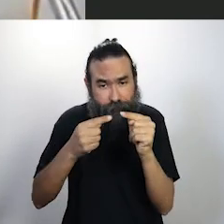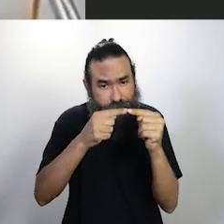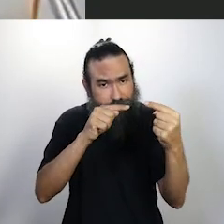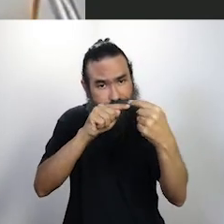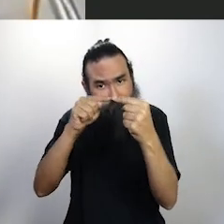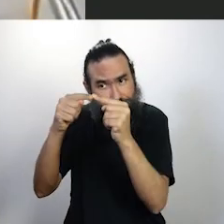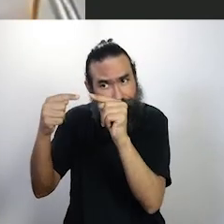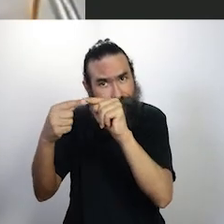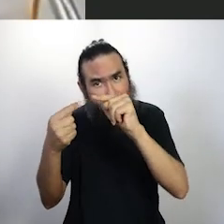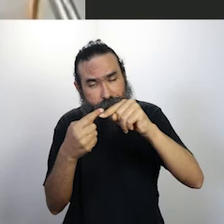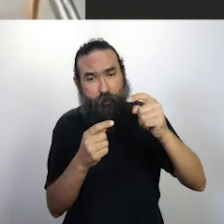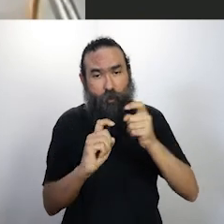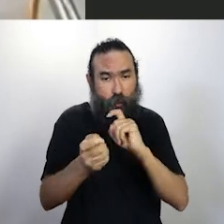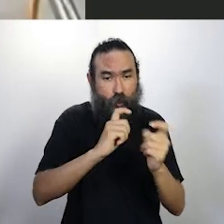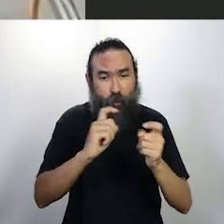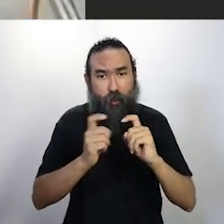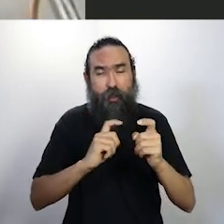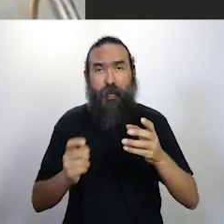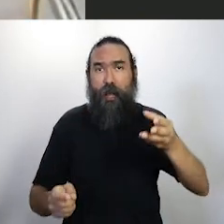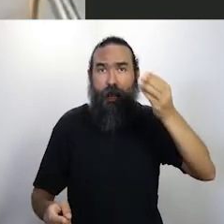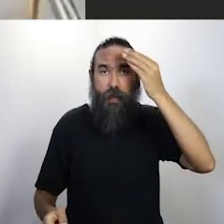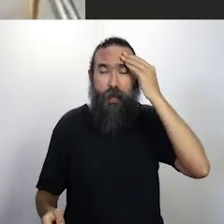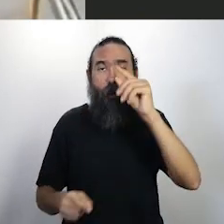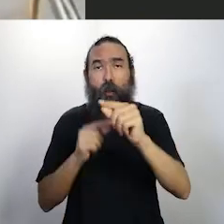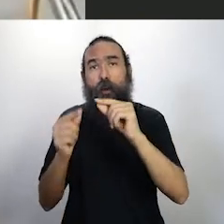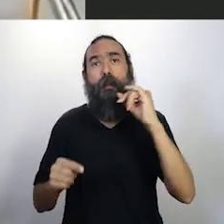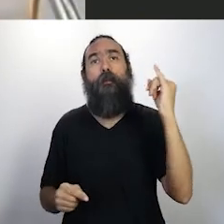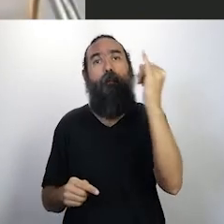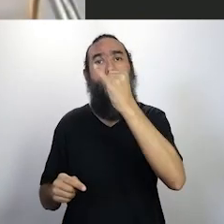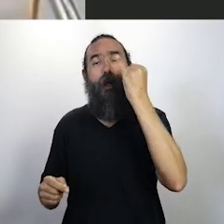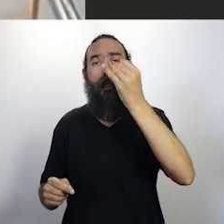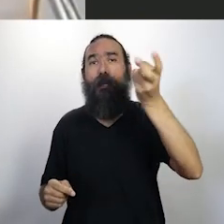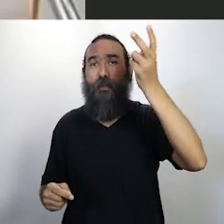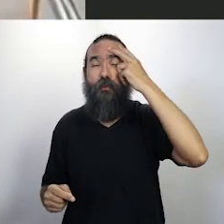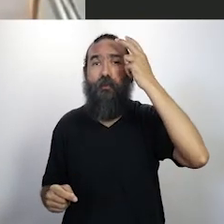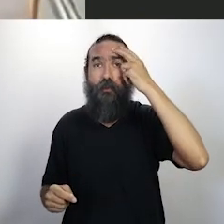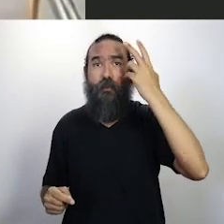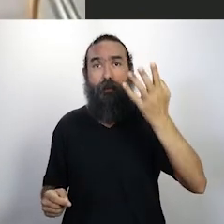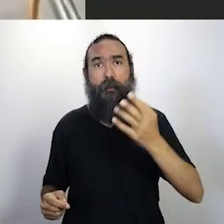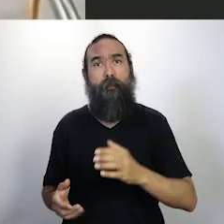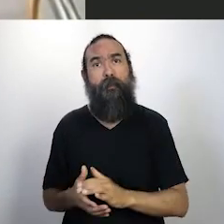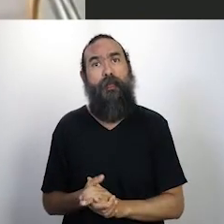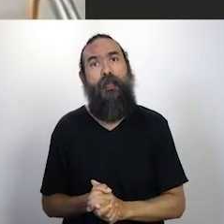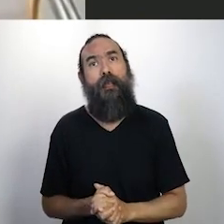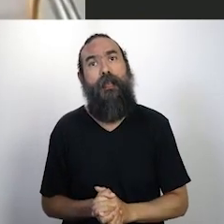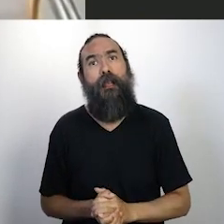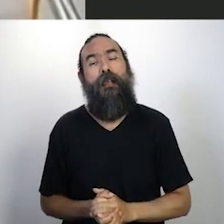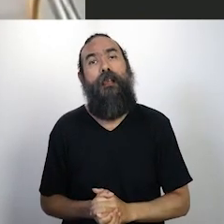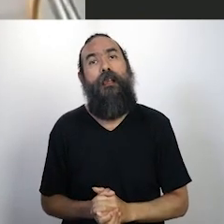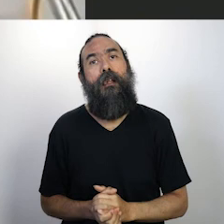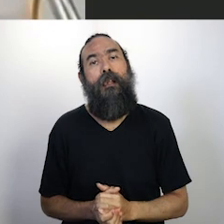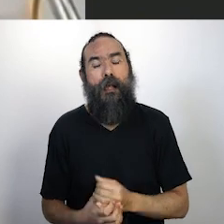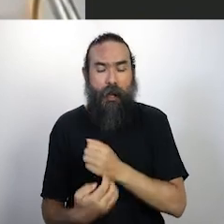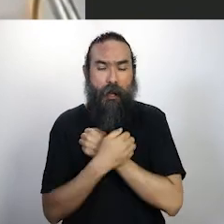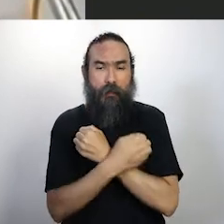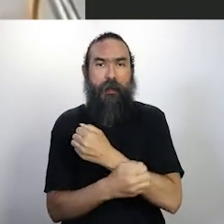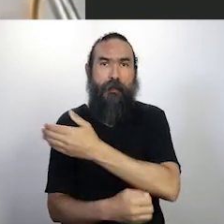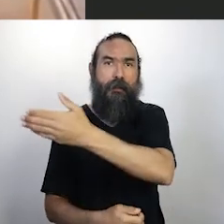cidadania cultural esteja presente o tempo todo e que ela não seja circunstancial um grande abraço a todos